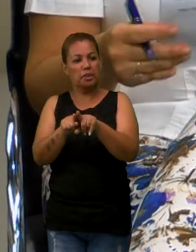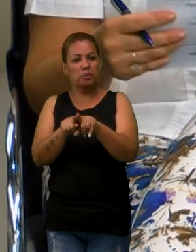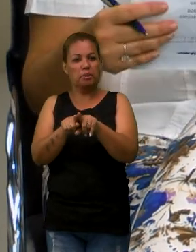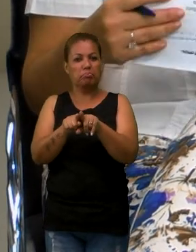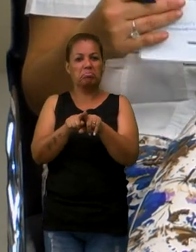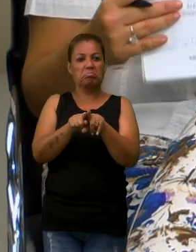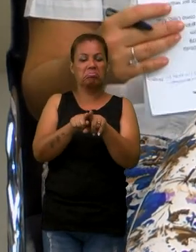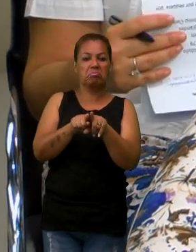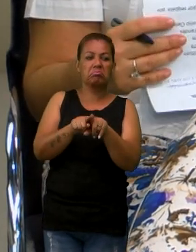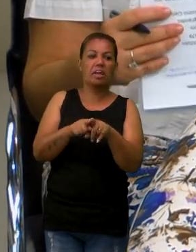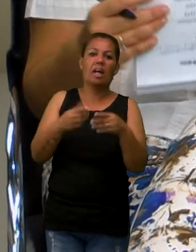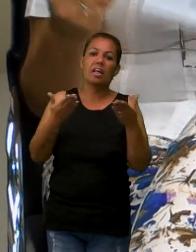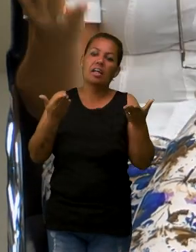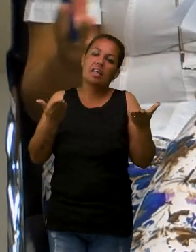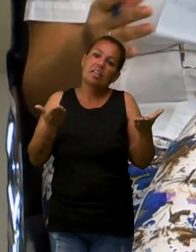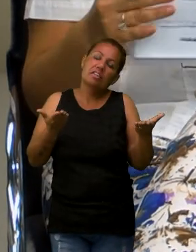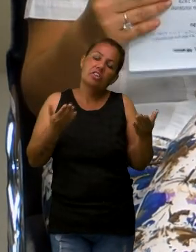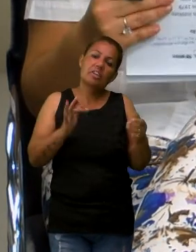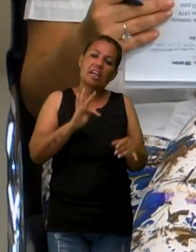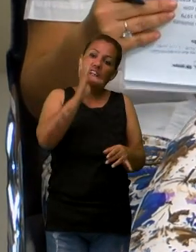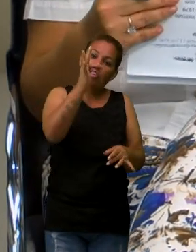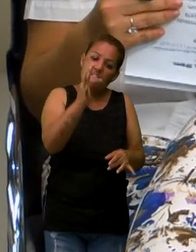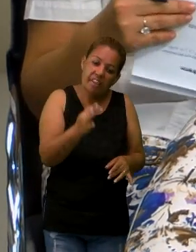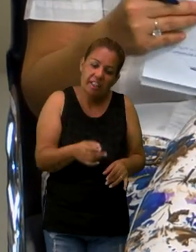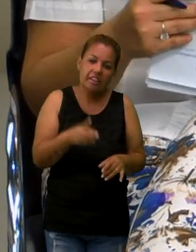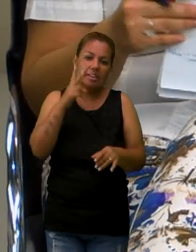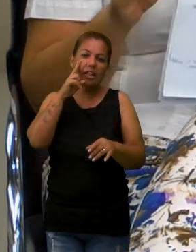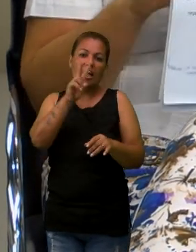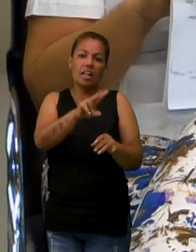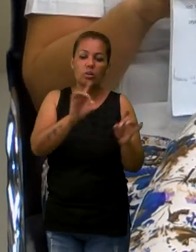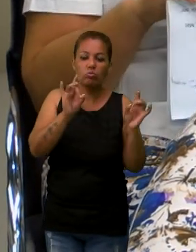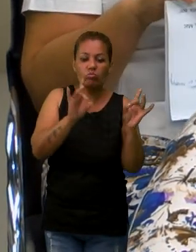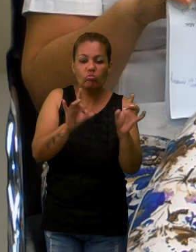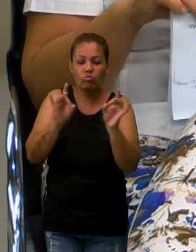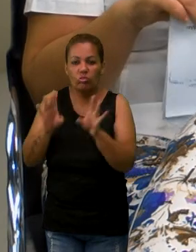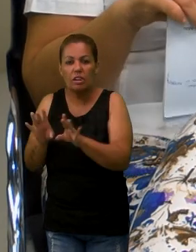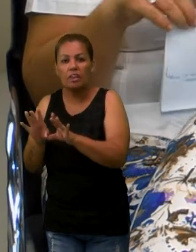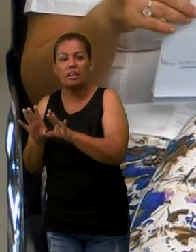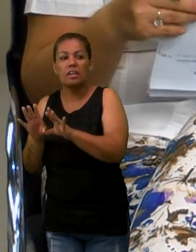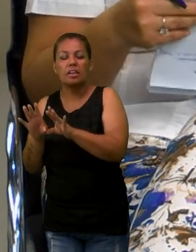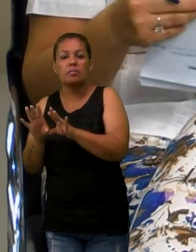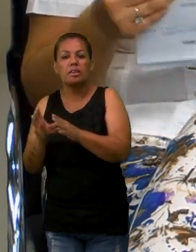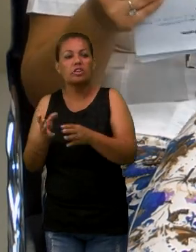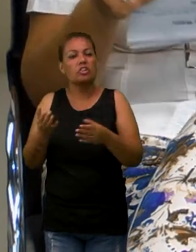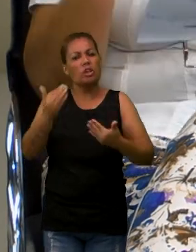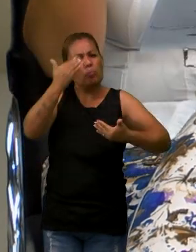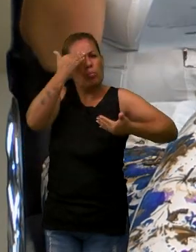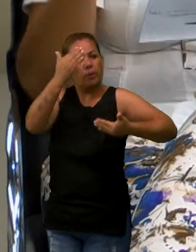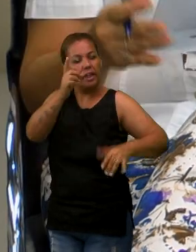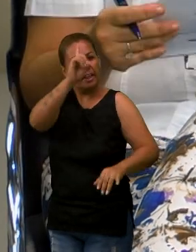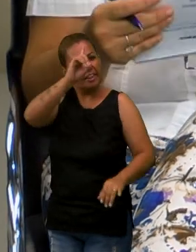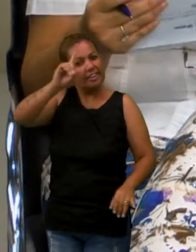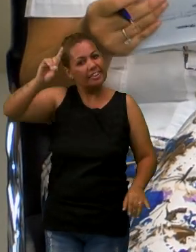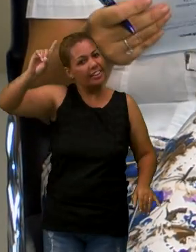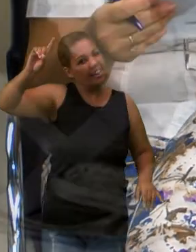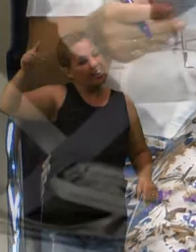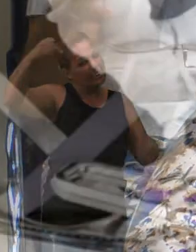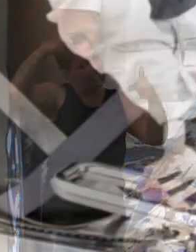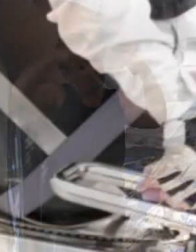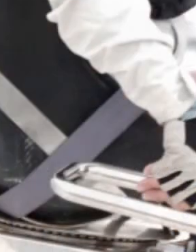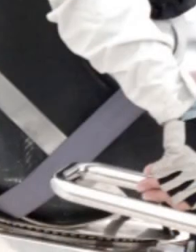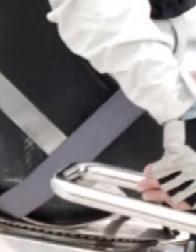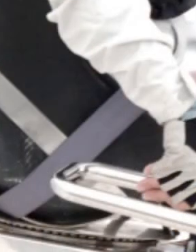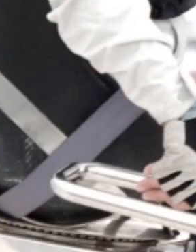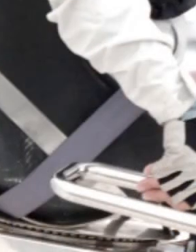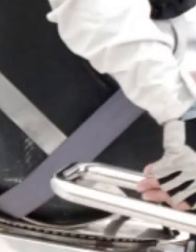então gente a gente está aqui finalizando um olhar especial ea gente quer muito agradecer a deus estamos aqui disse